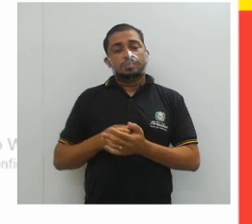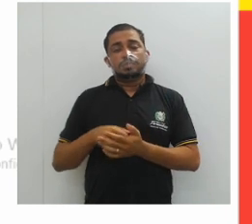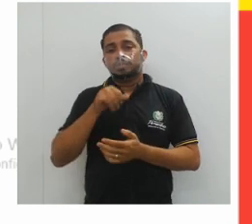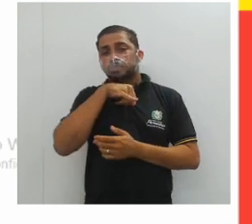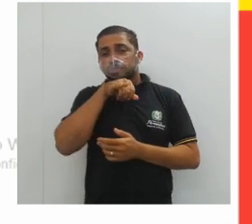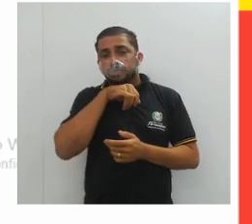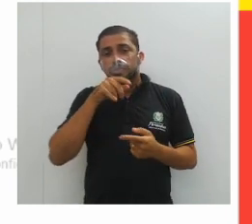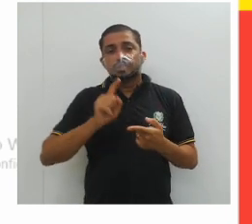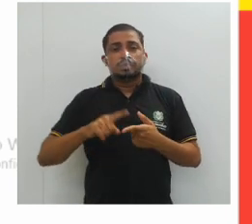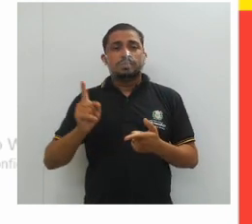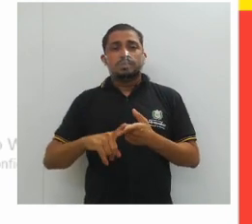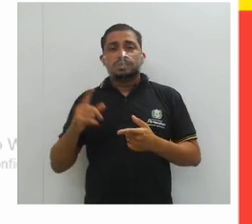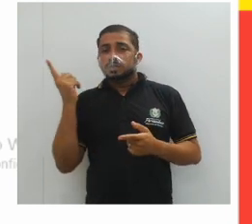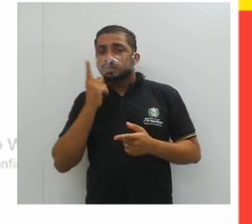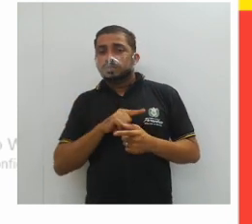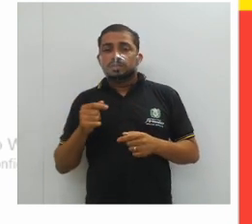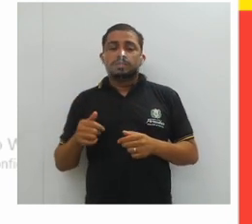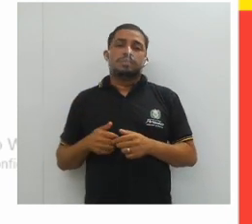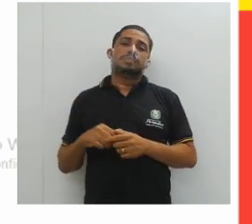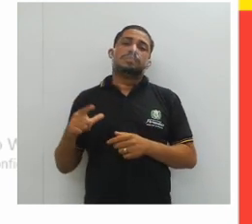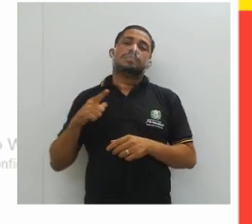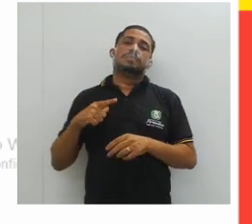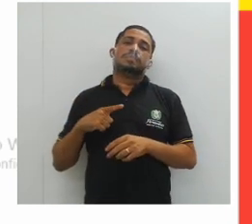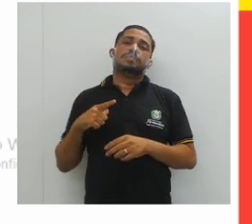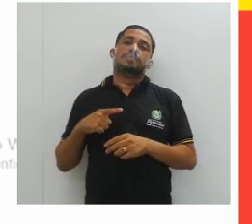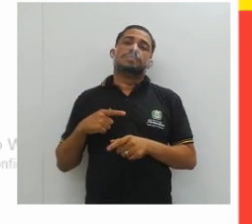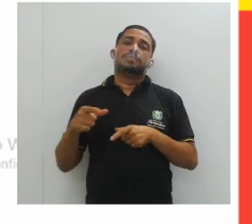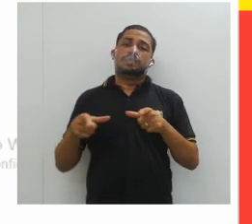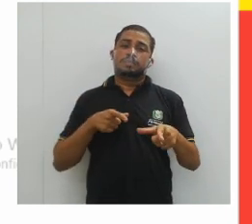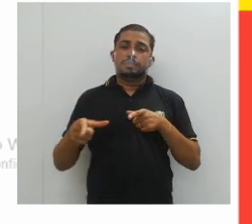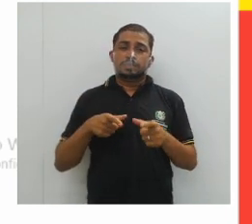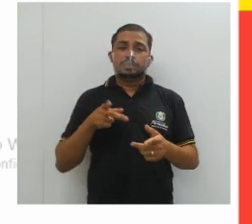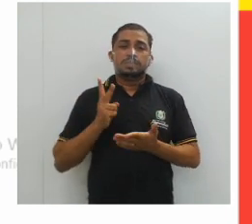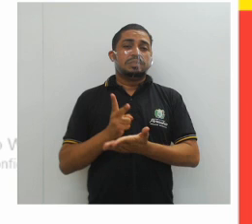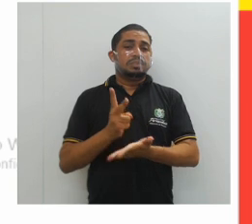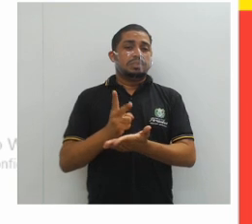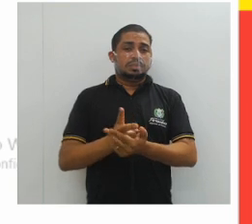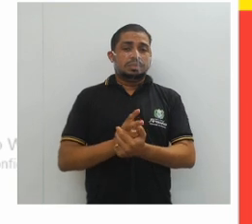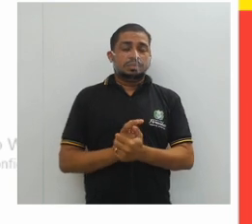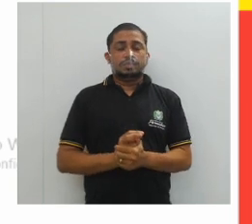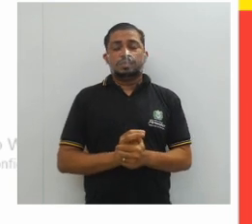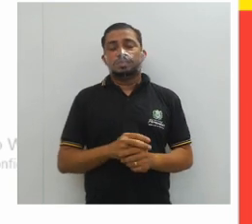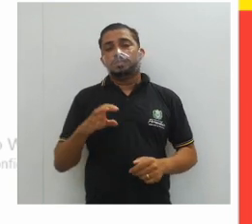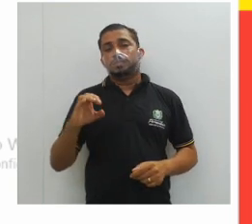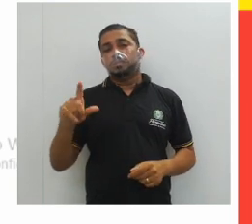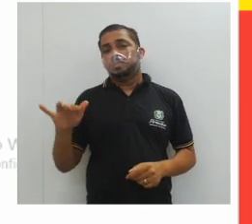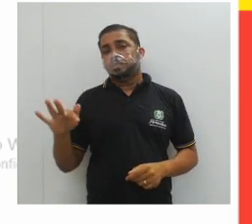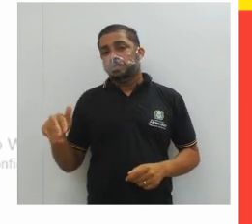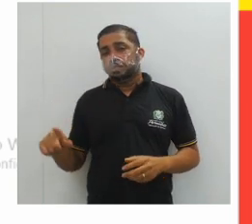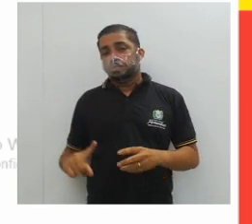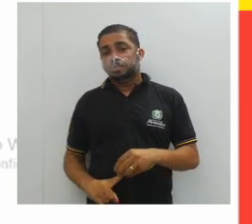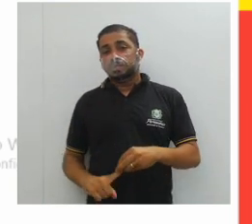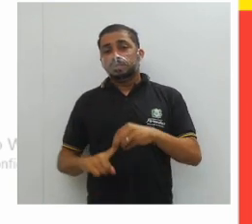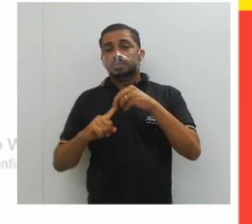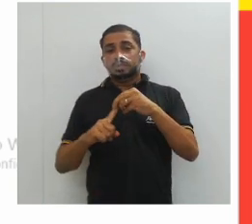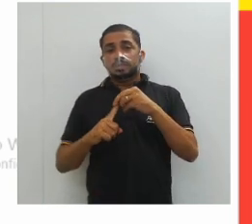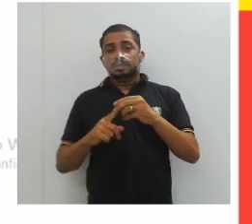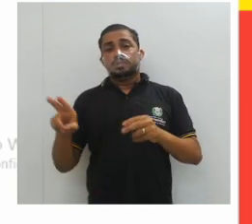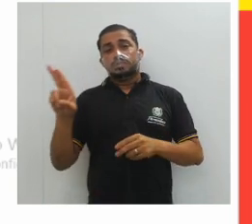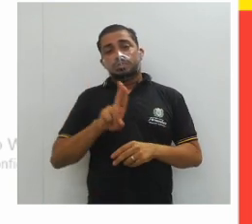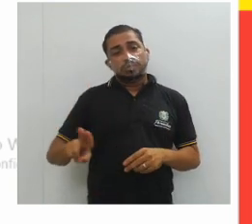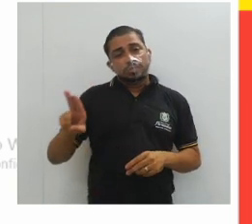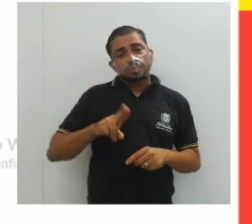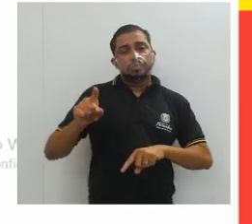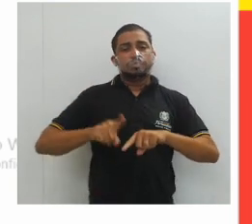e também captando o mercado sempre, né, porque eram colonialistas e as colônias eram as principais consumidoras